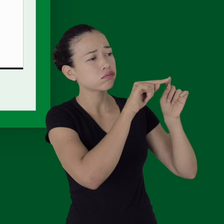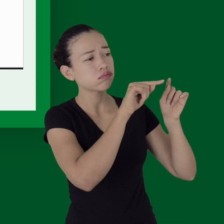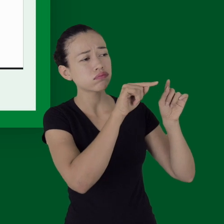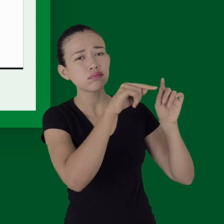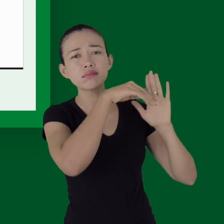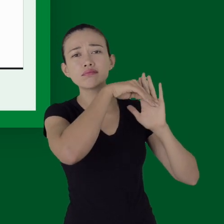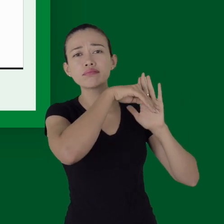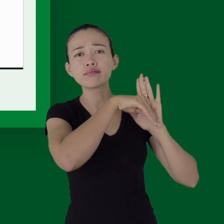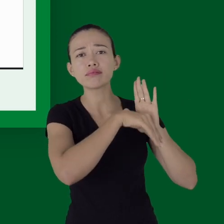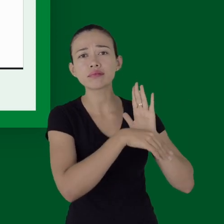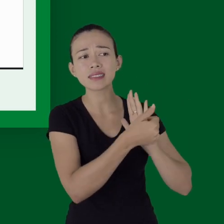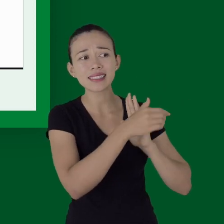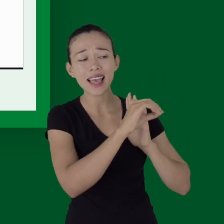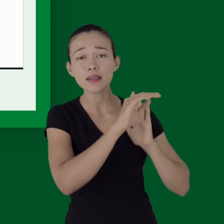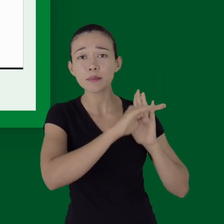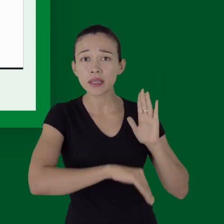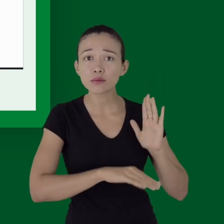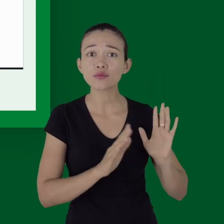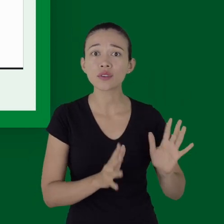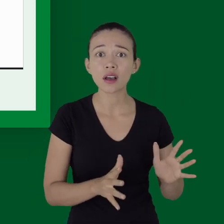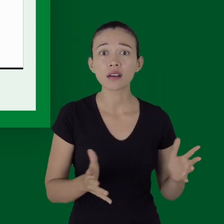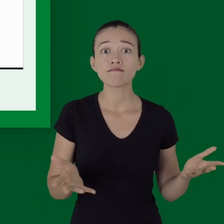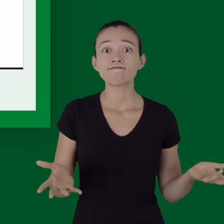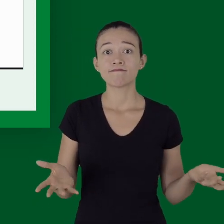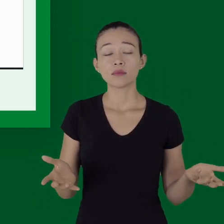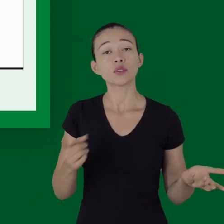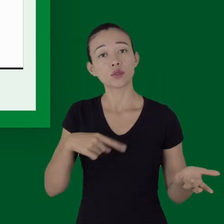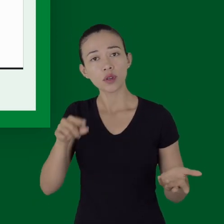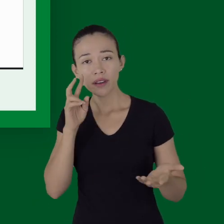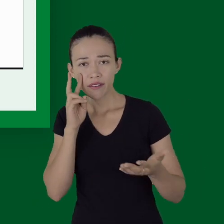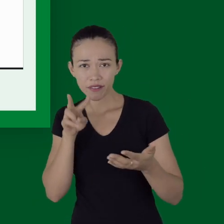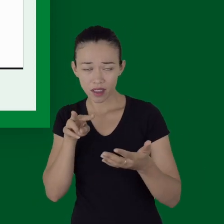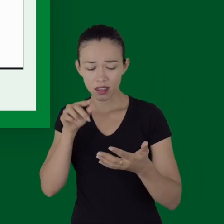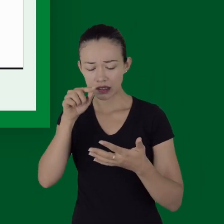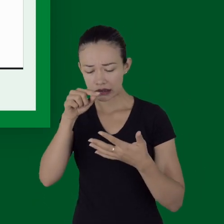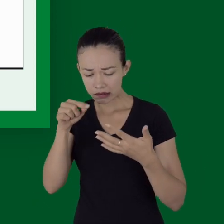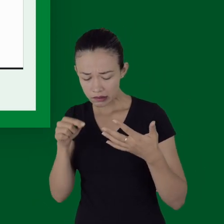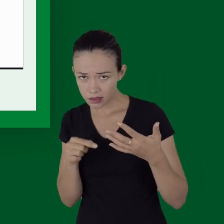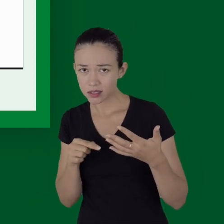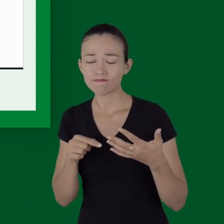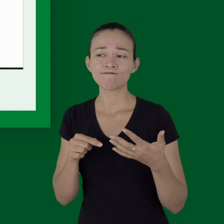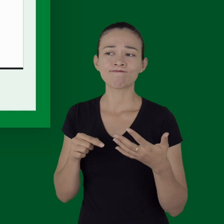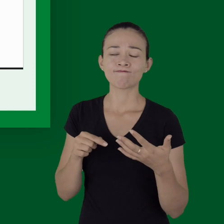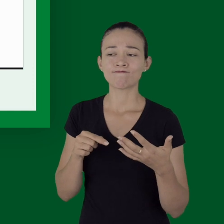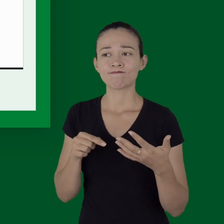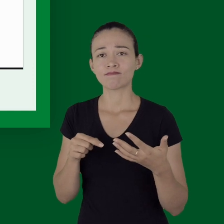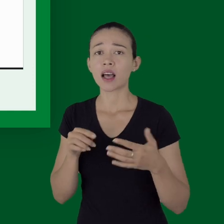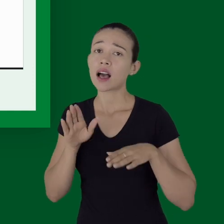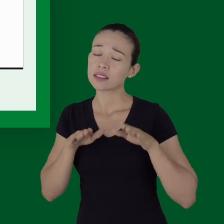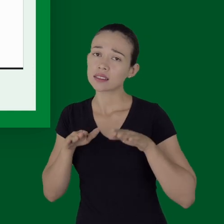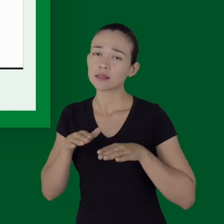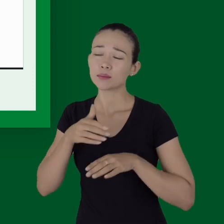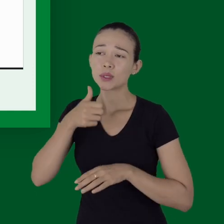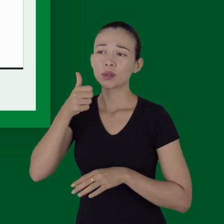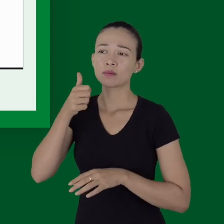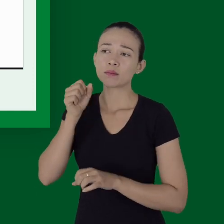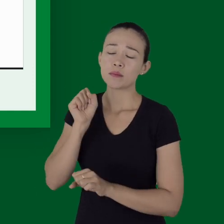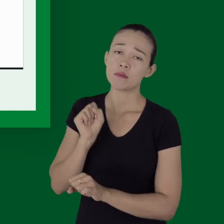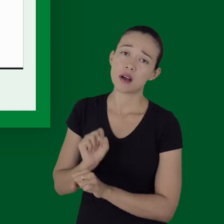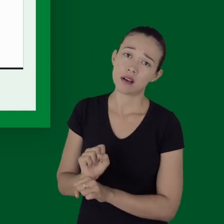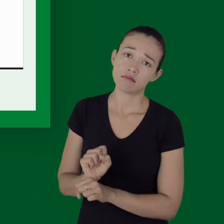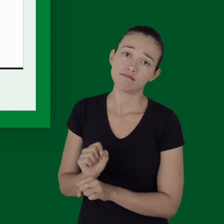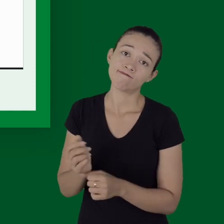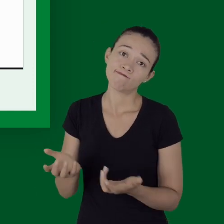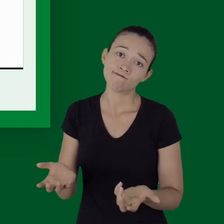inferior a 10 a despeito de uma RCP de alta qualidade. Então, assim, levando em consideração todas essas situações, a gente decide